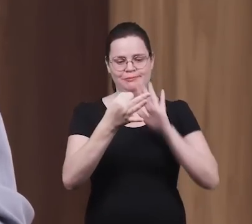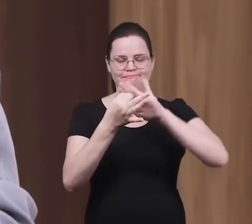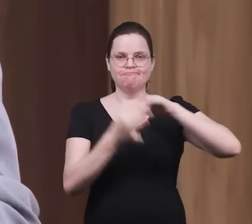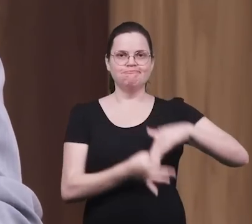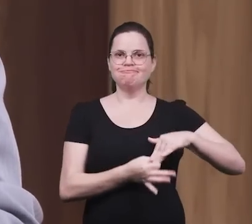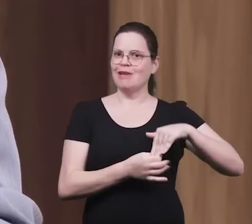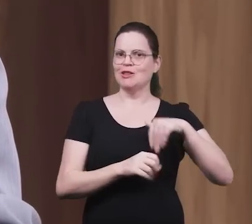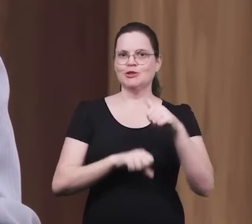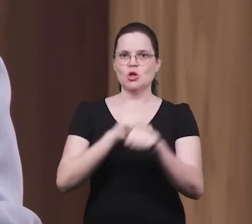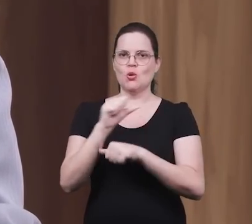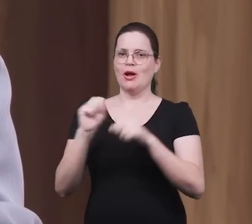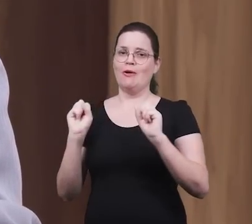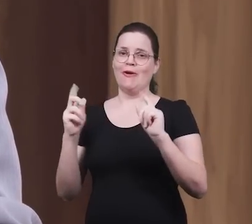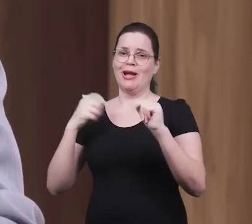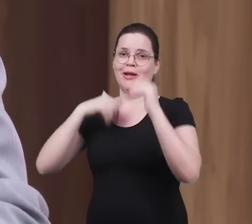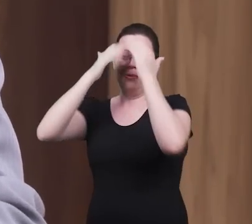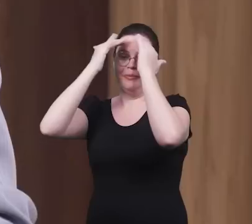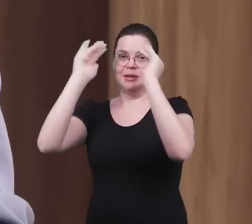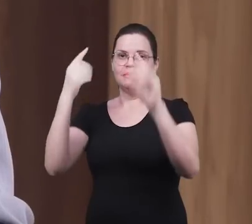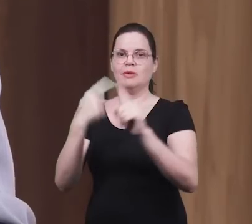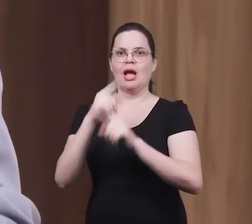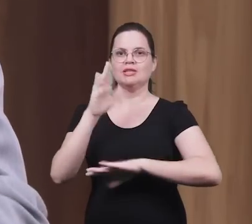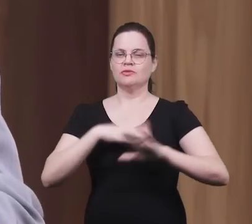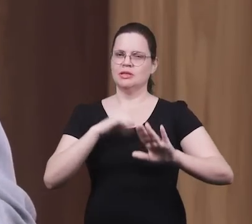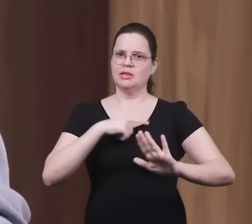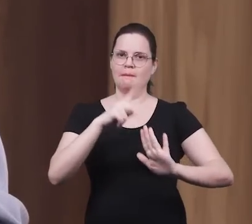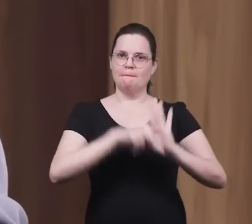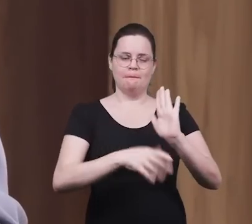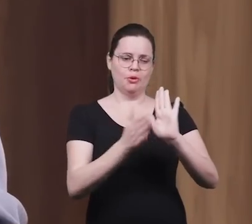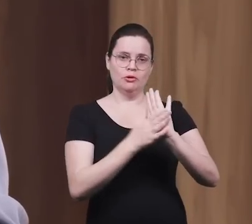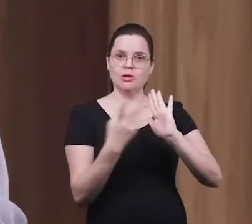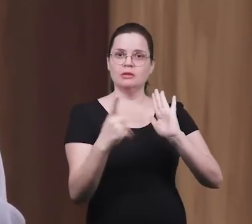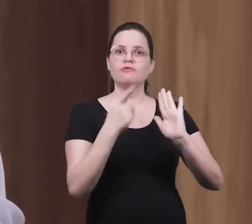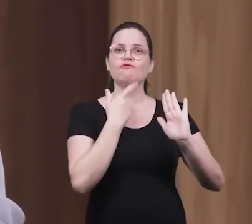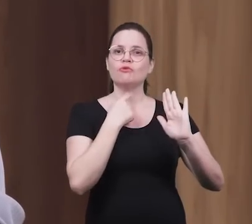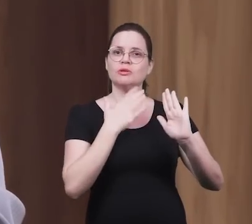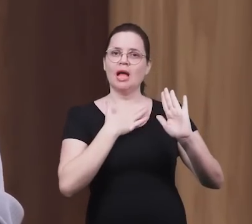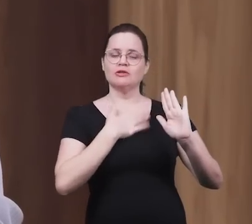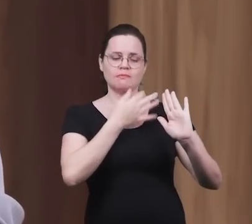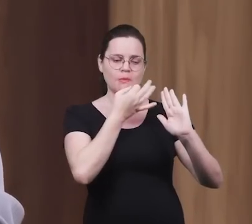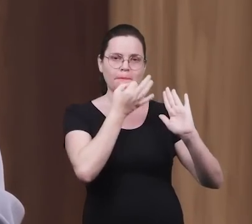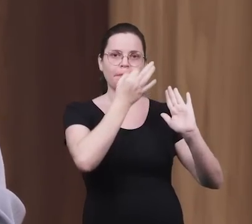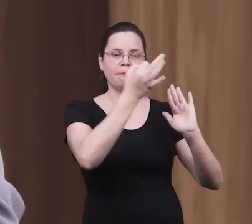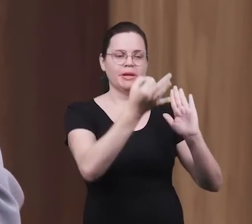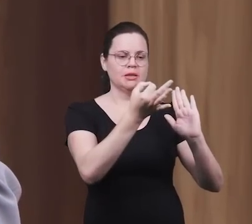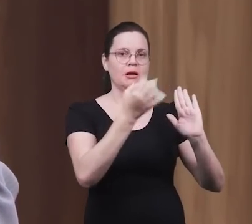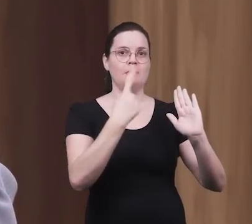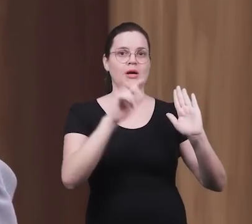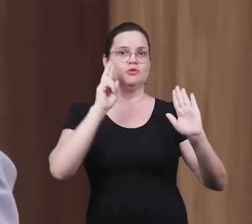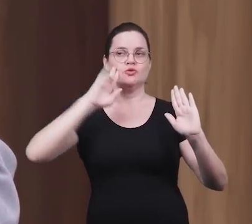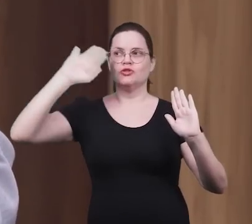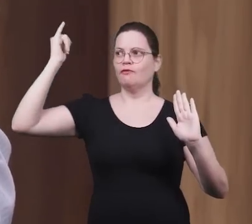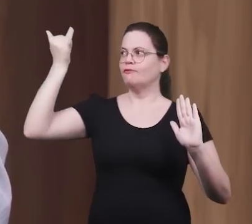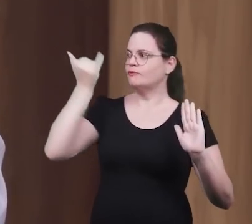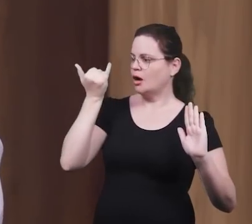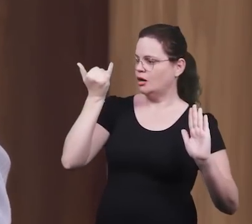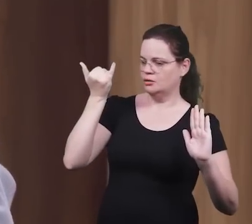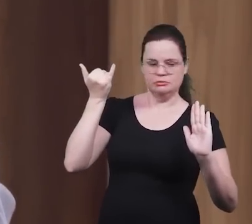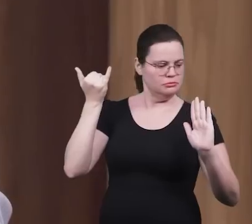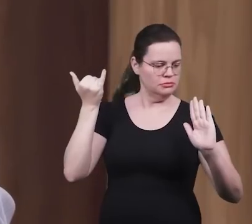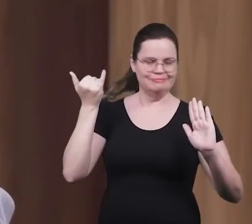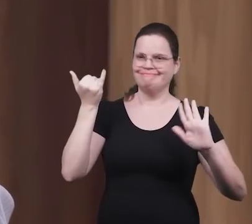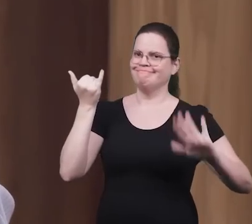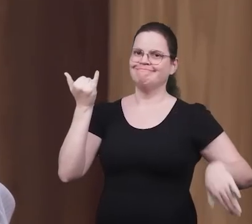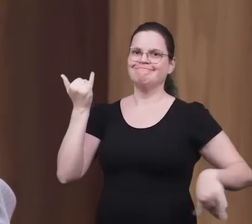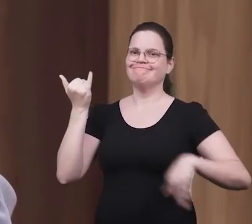de repente você fez planos ideais, você tem uma vontade sua, mas o Senhor te dá uma informação